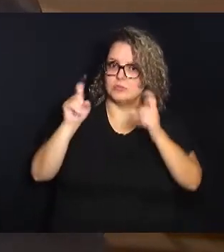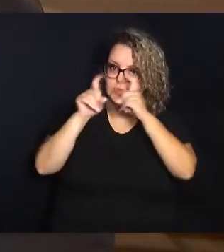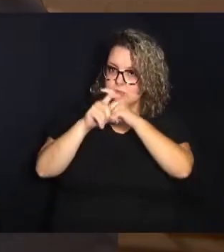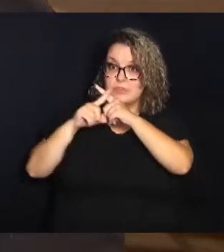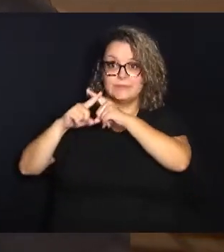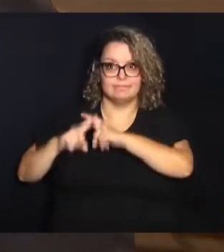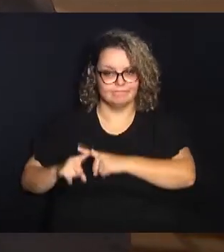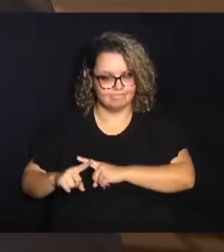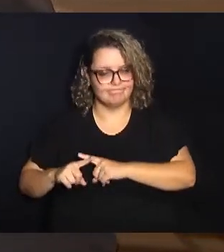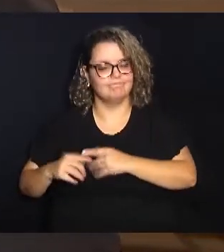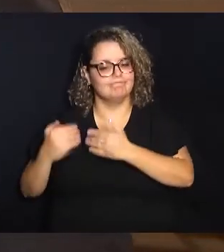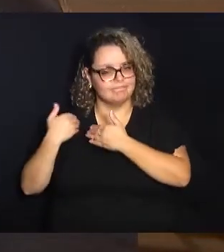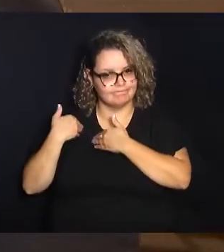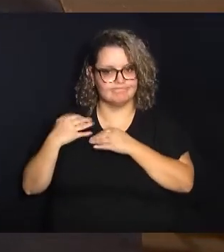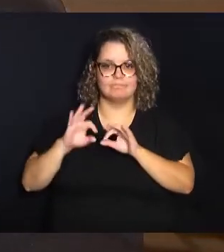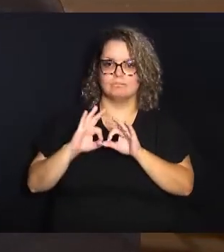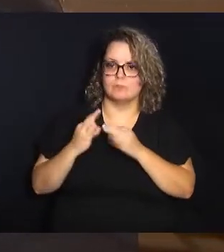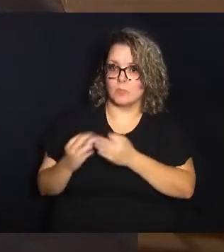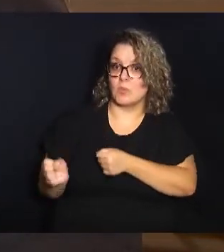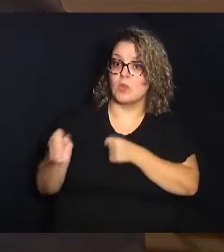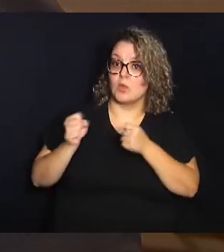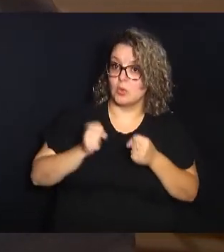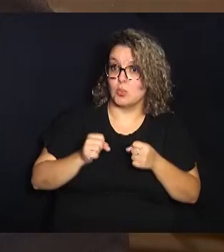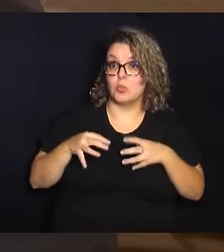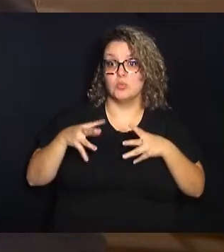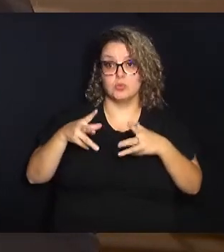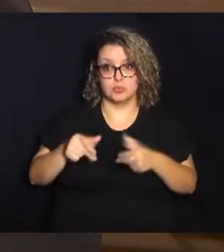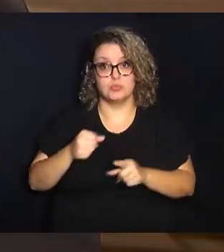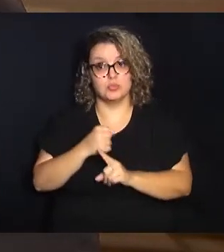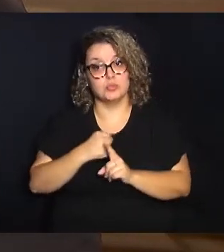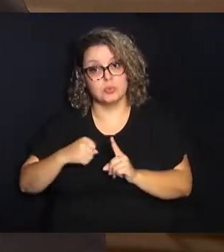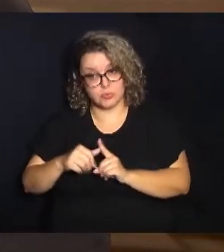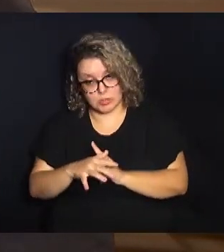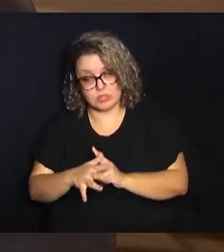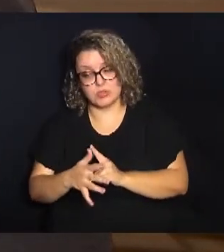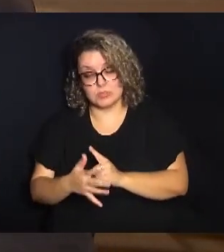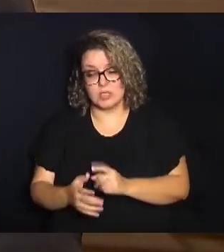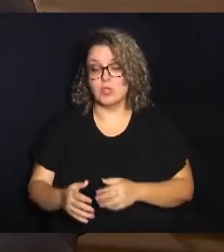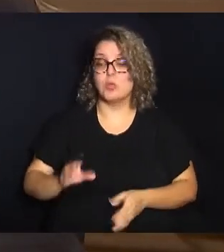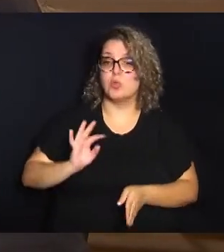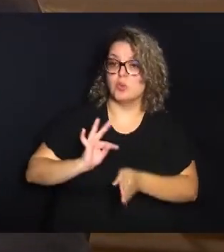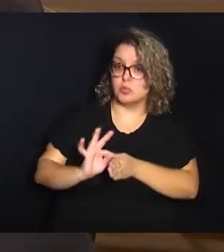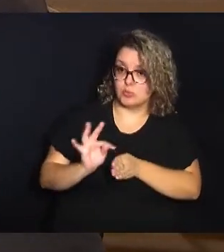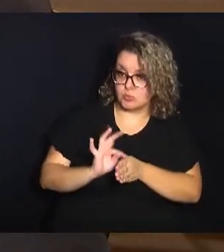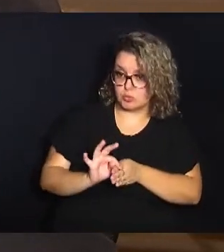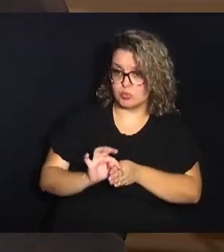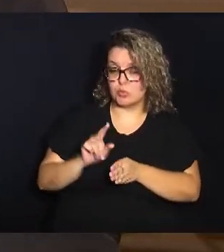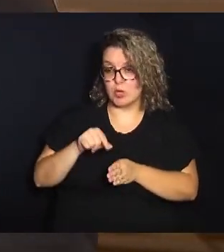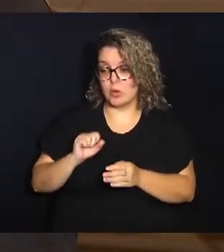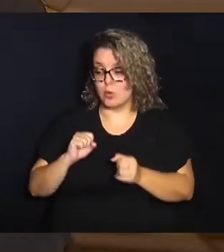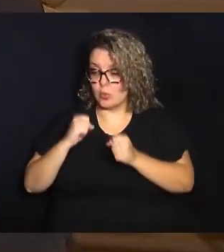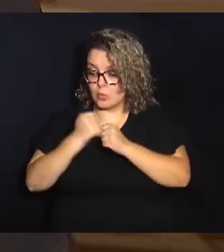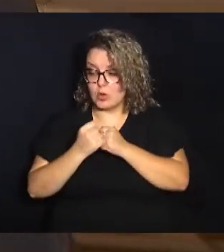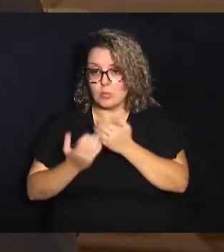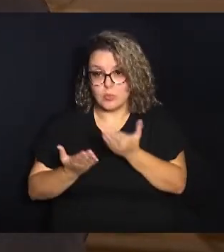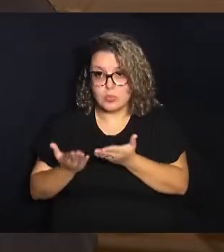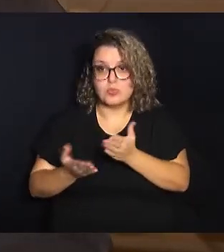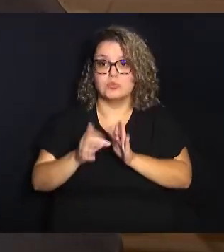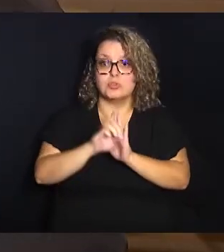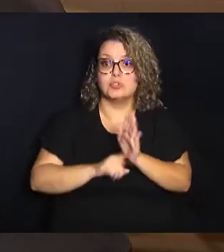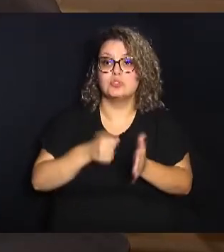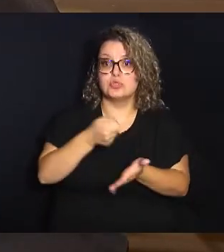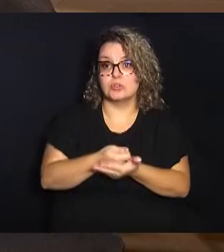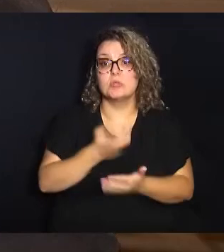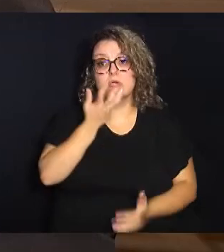uma responsabilidade da família, do poder público e de toda a sociedade. O Conselho Tutelar figura como guardião,